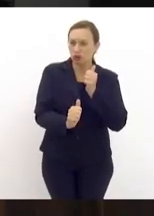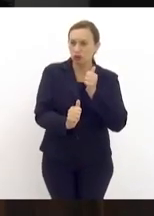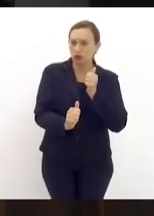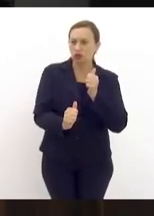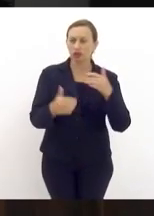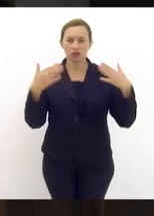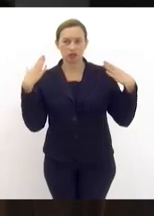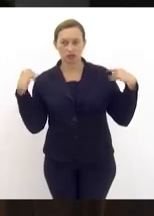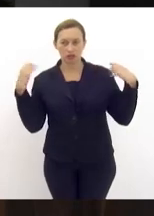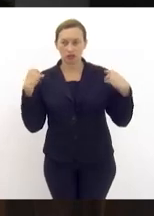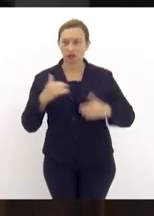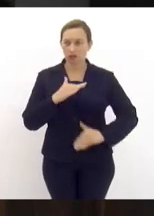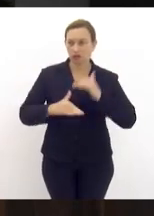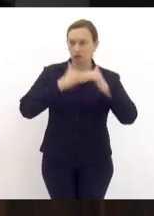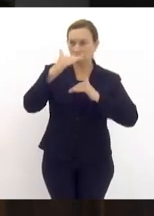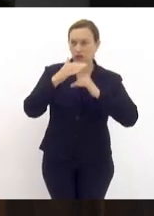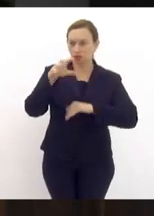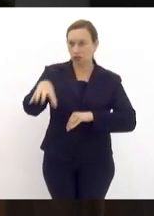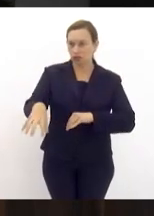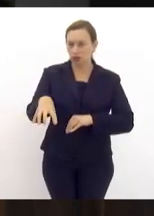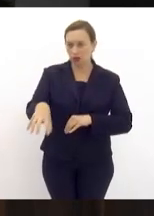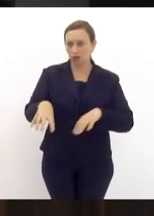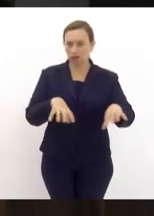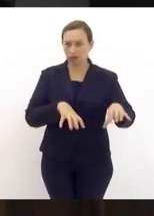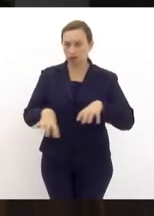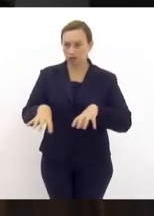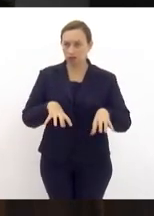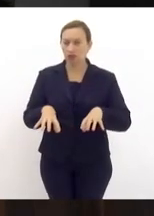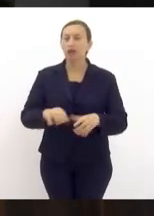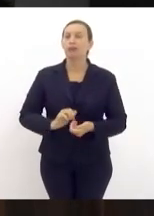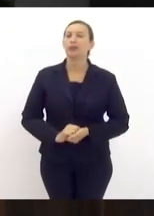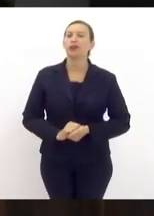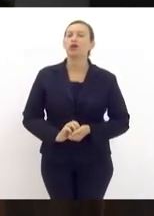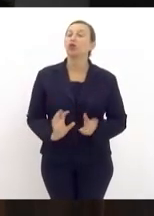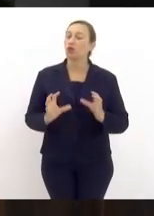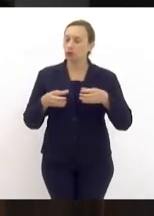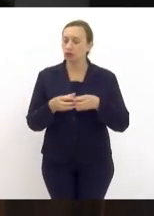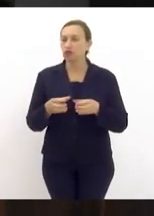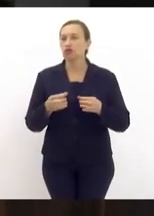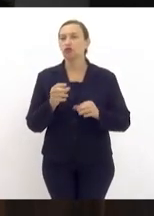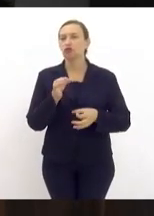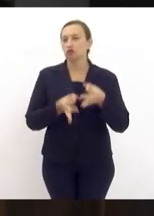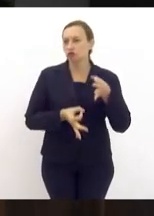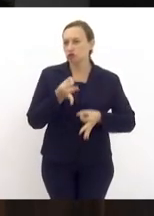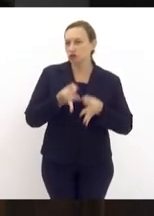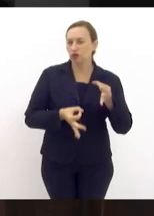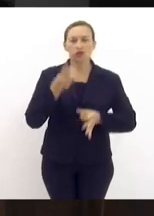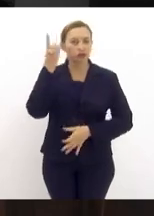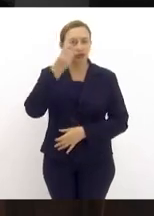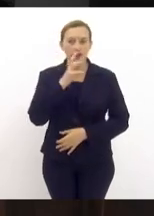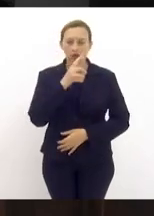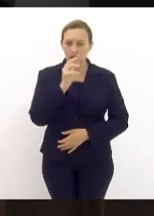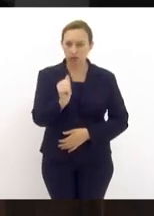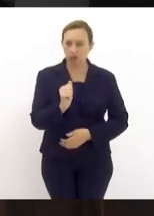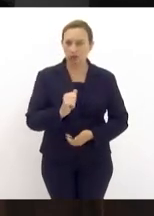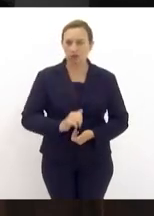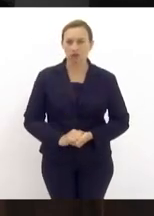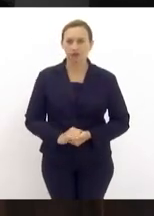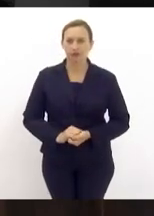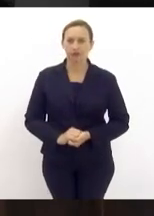Municipais de Desenvolvimento Regional. Para emitir parecer pela Comissão de Constituição e Justiça, deputado Rodrigo Murim.